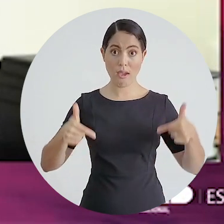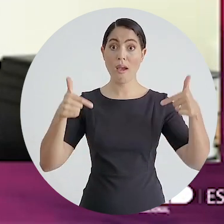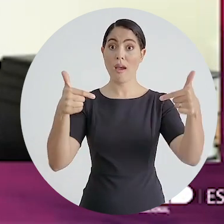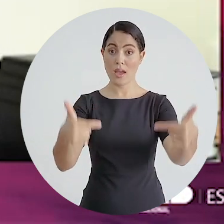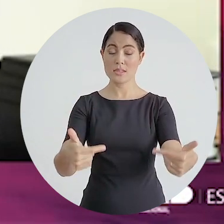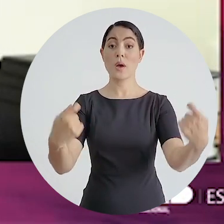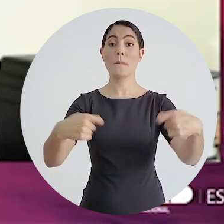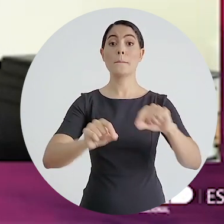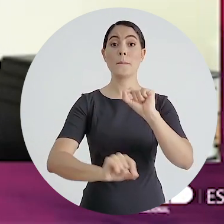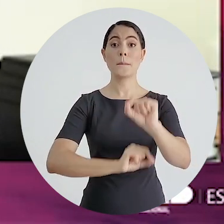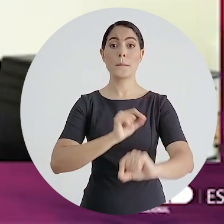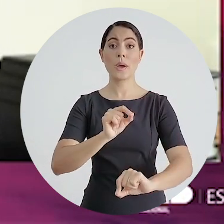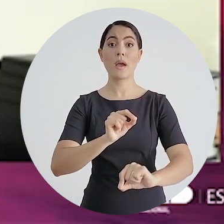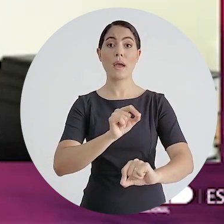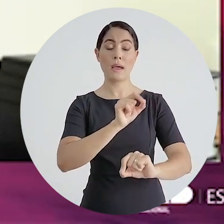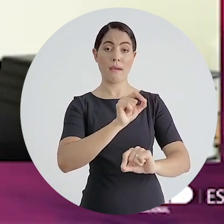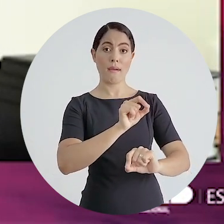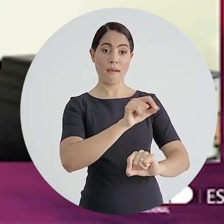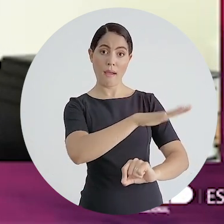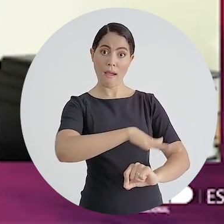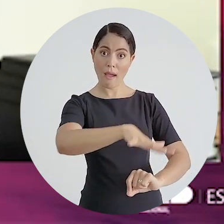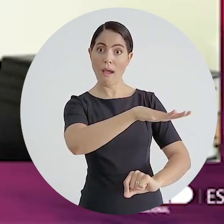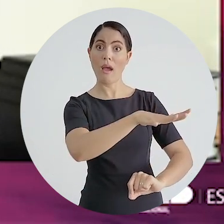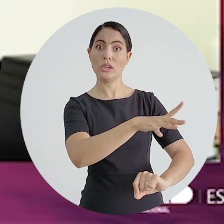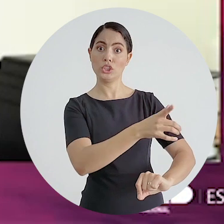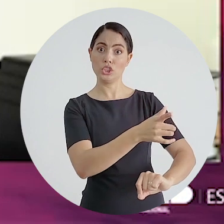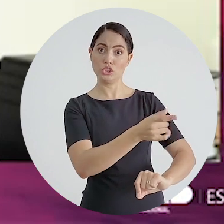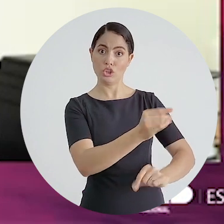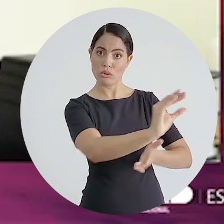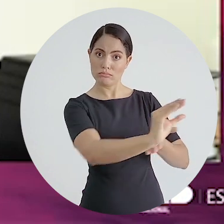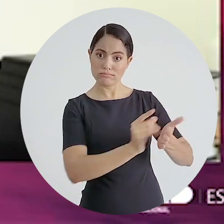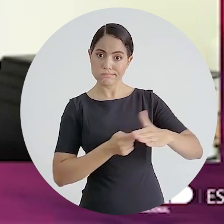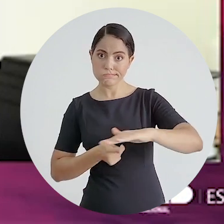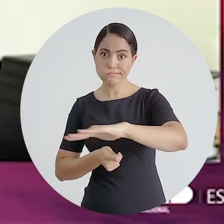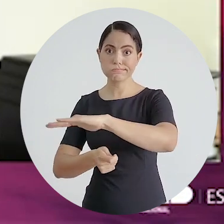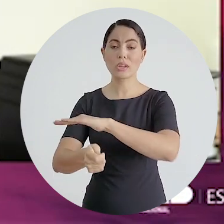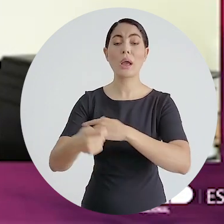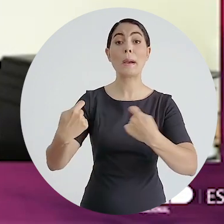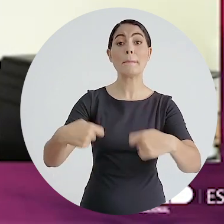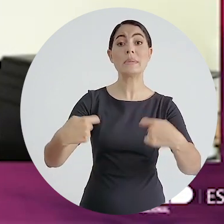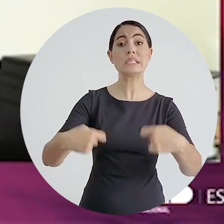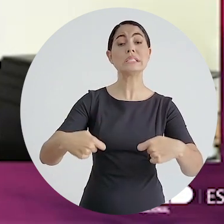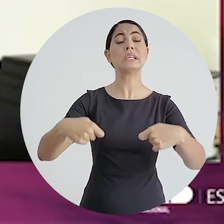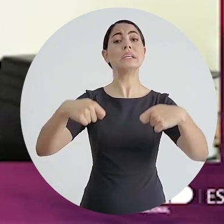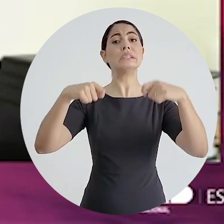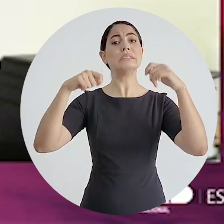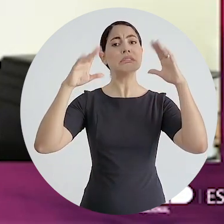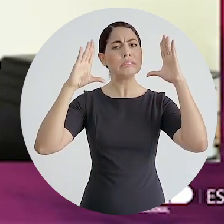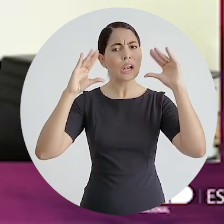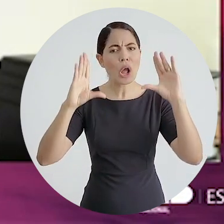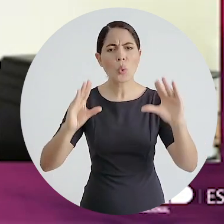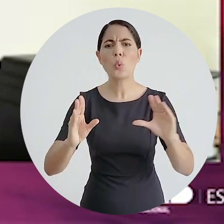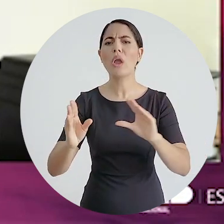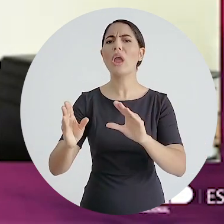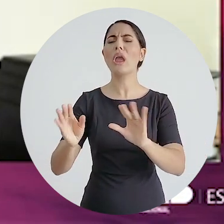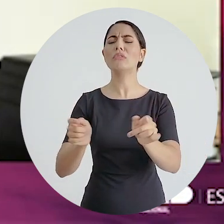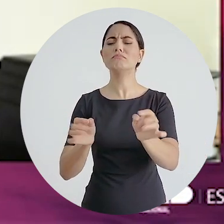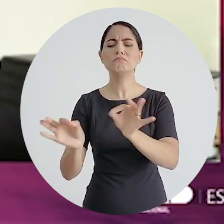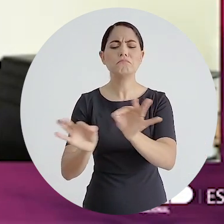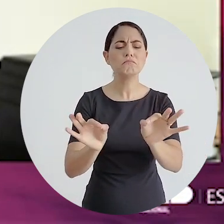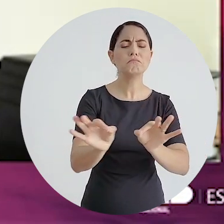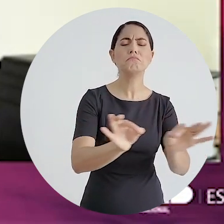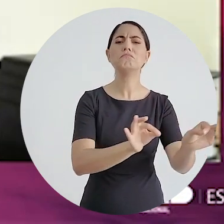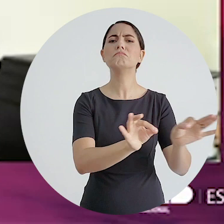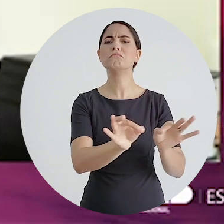maneira efetiva, é importante que os investidores eles tenham a tranquilidade de que